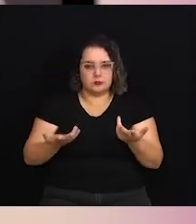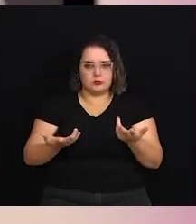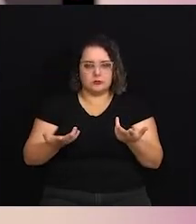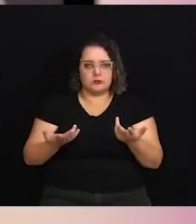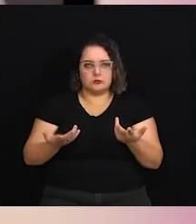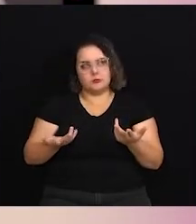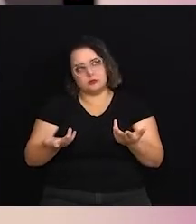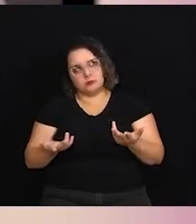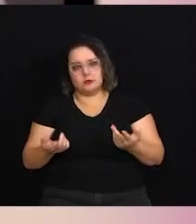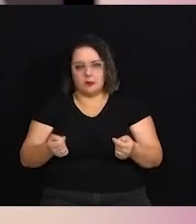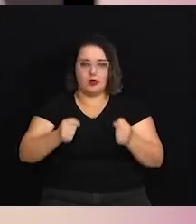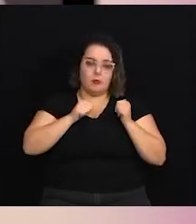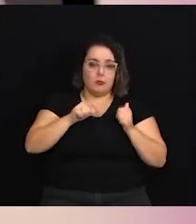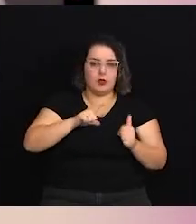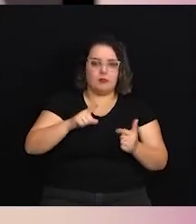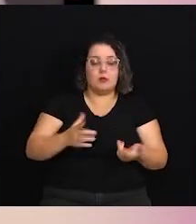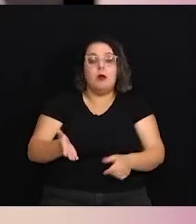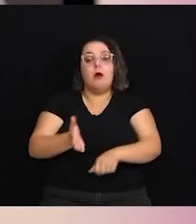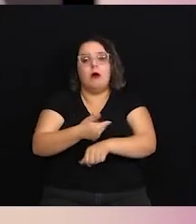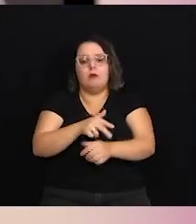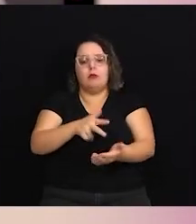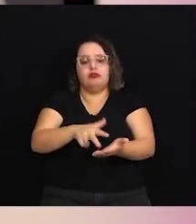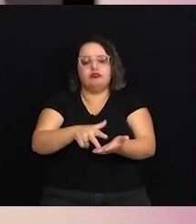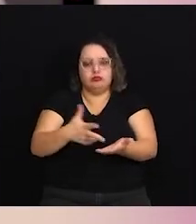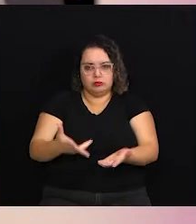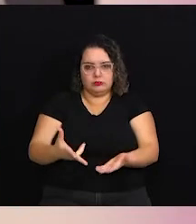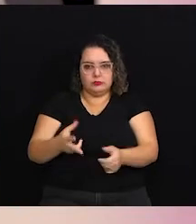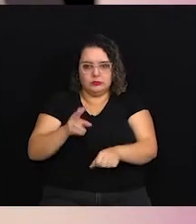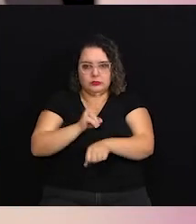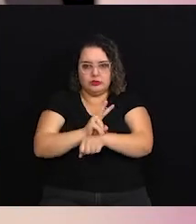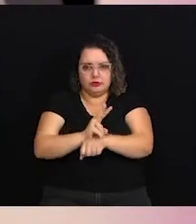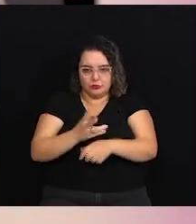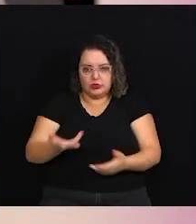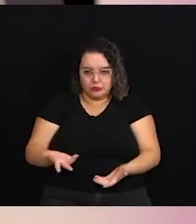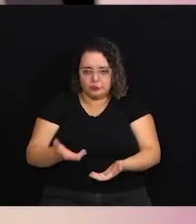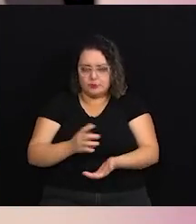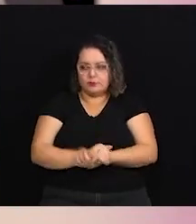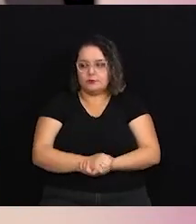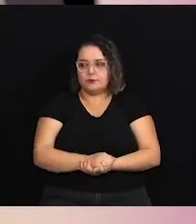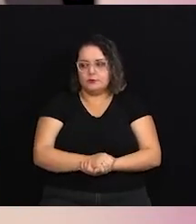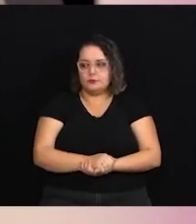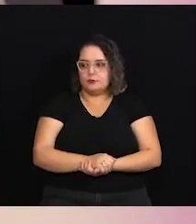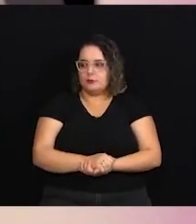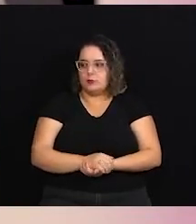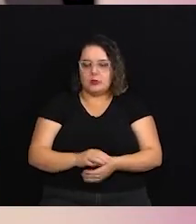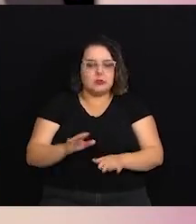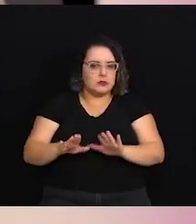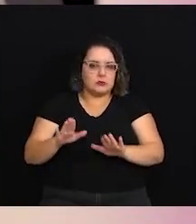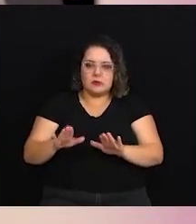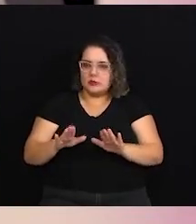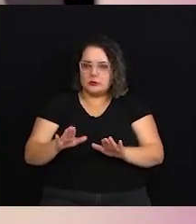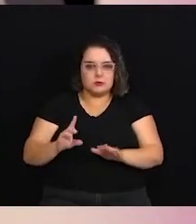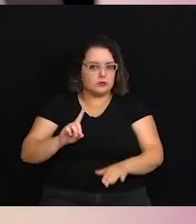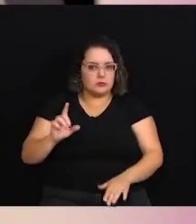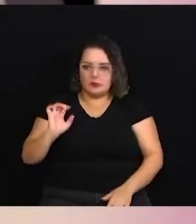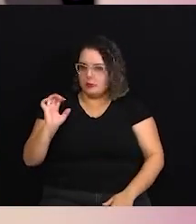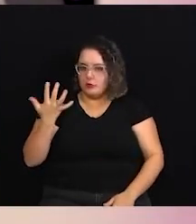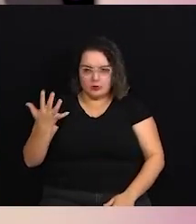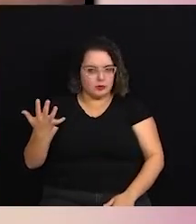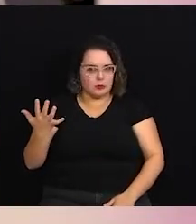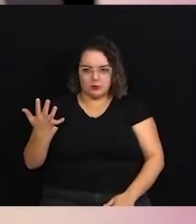dão uma certa vantagem para ela né E ela se proteger mas isso nem todas vezes